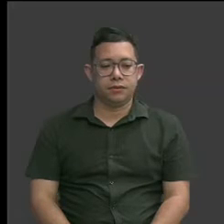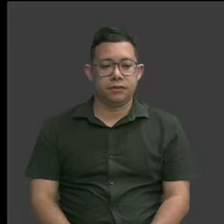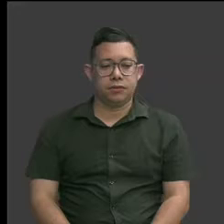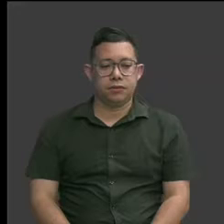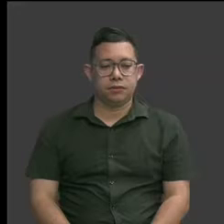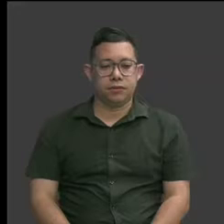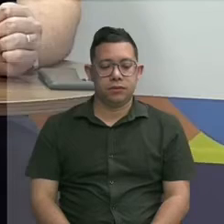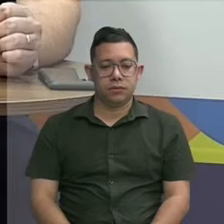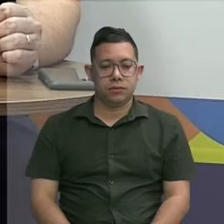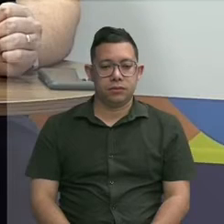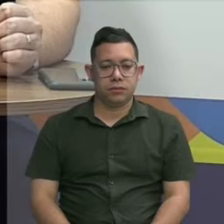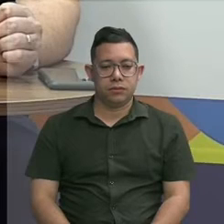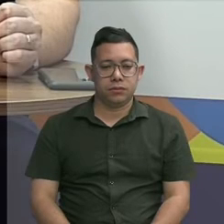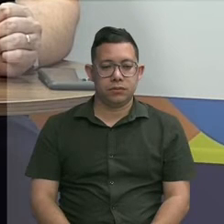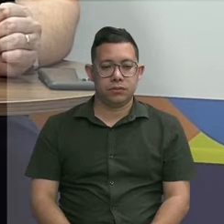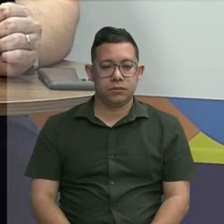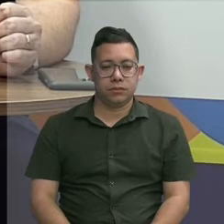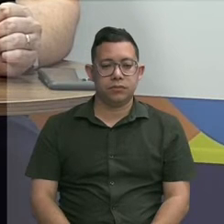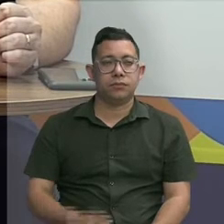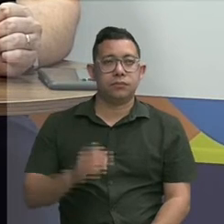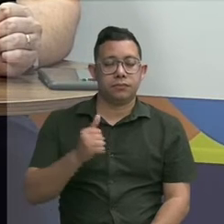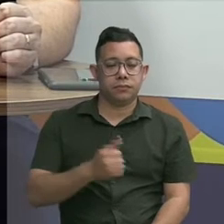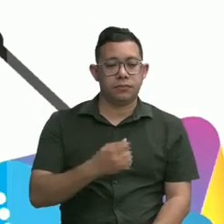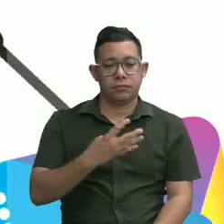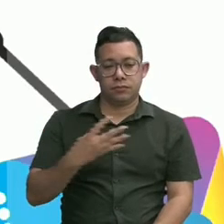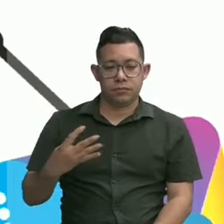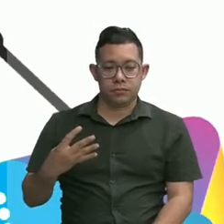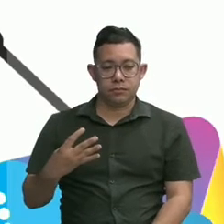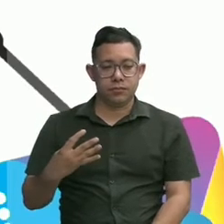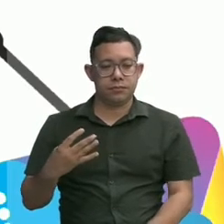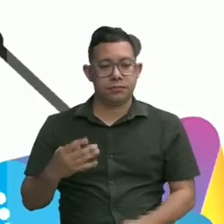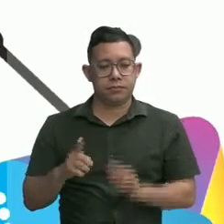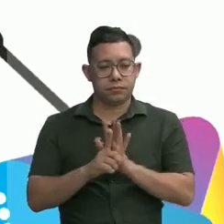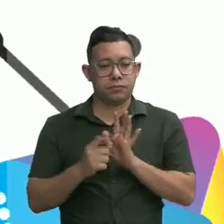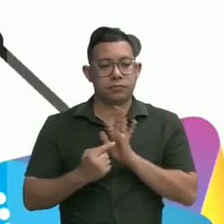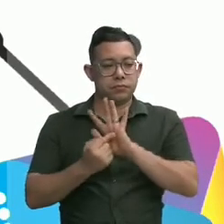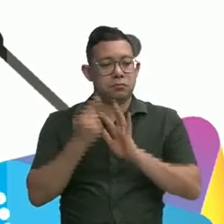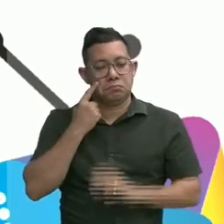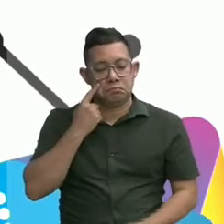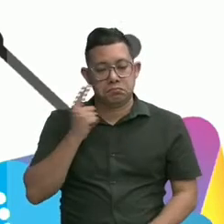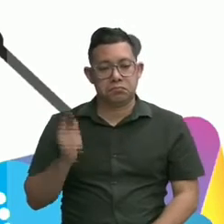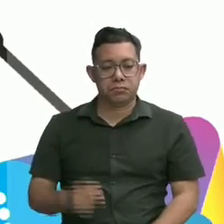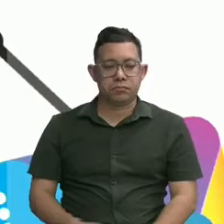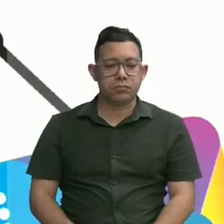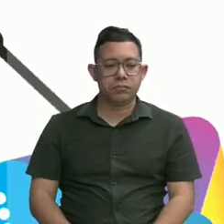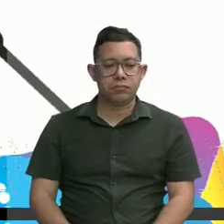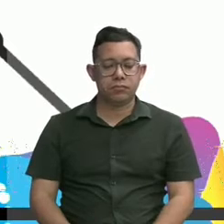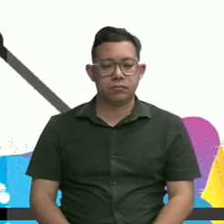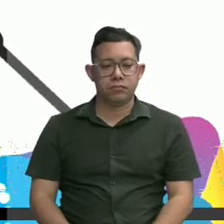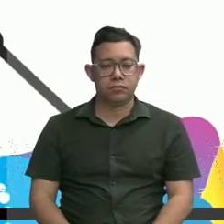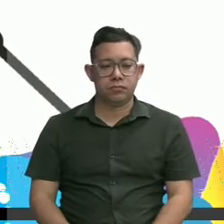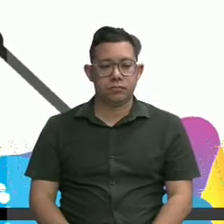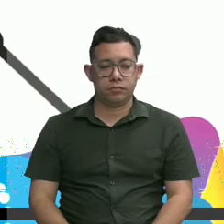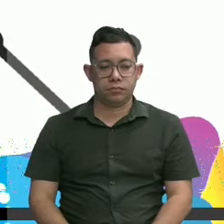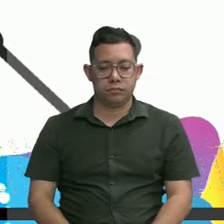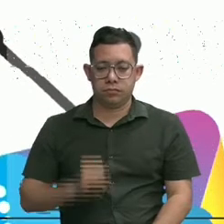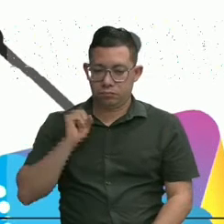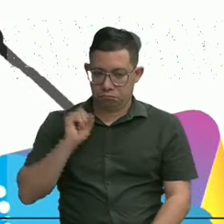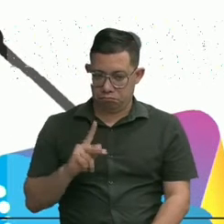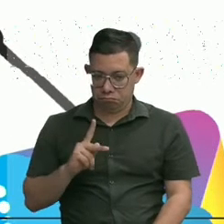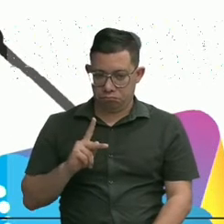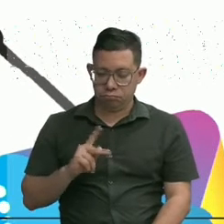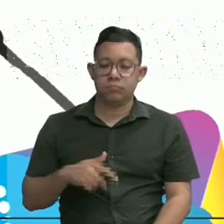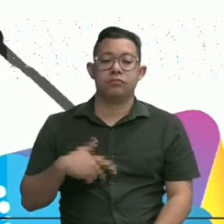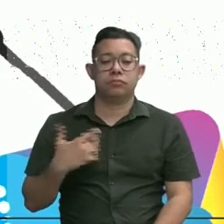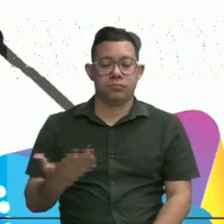tá o e os 144 a gente joga para dentro ah por isso que ele fica negativo igual as deram Tá bom